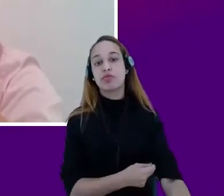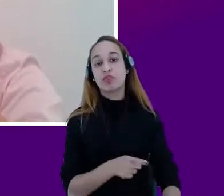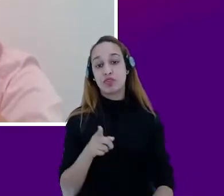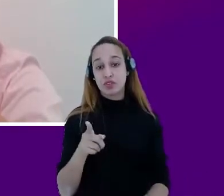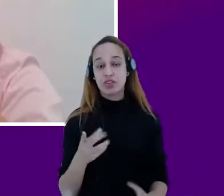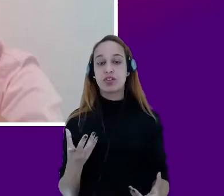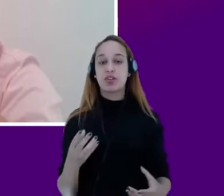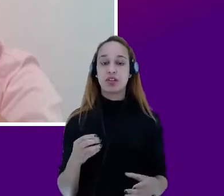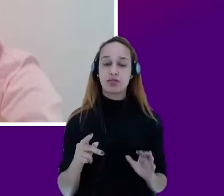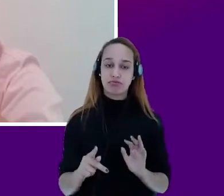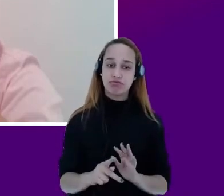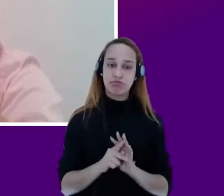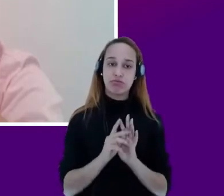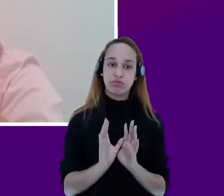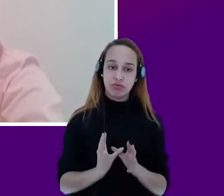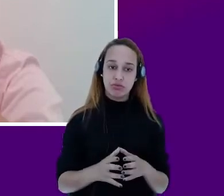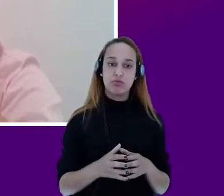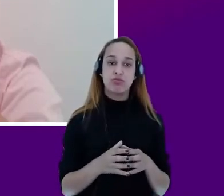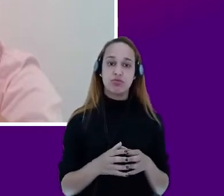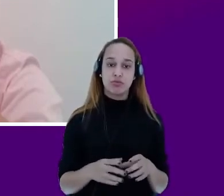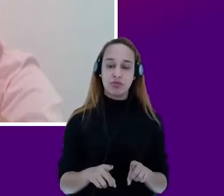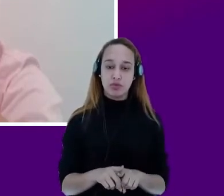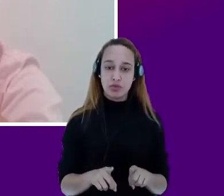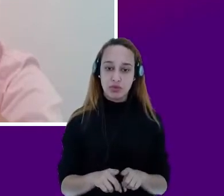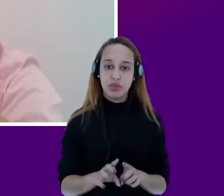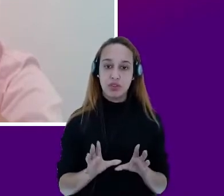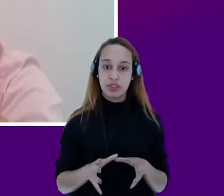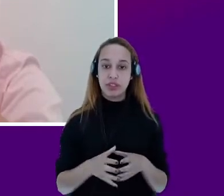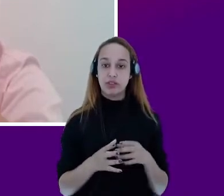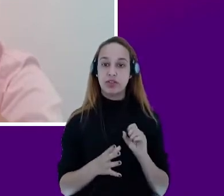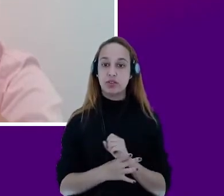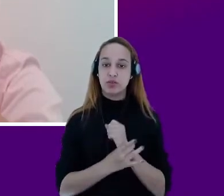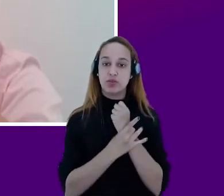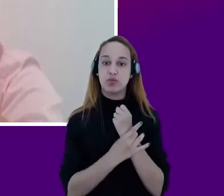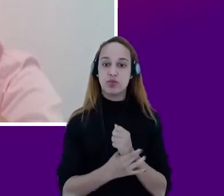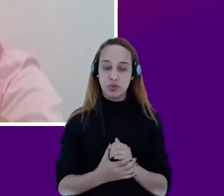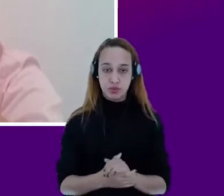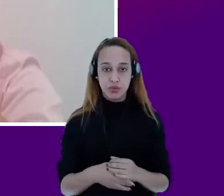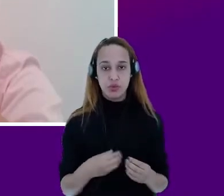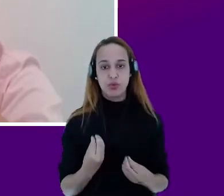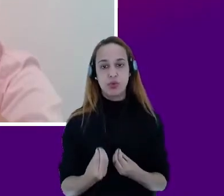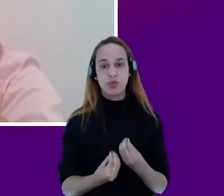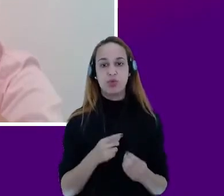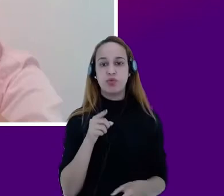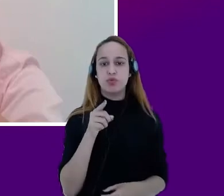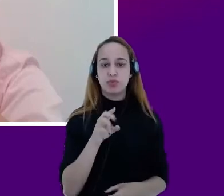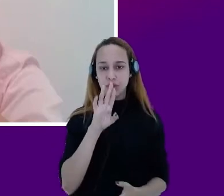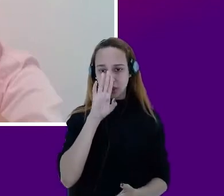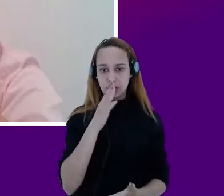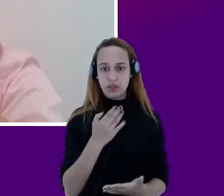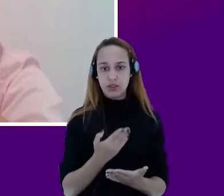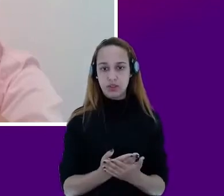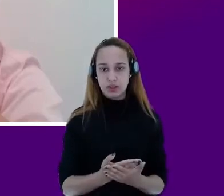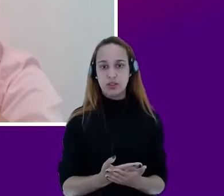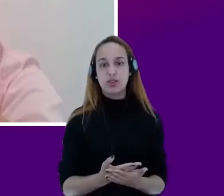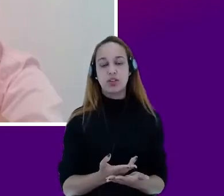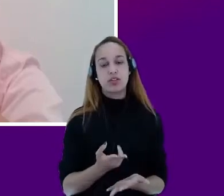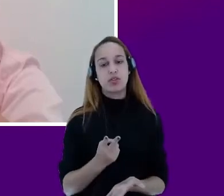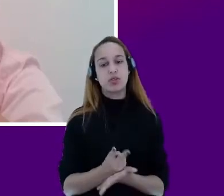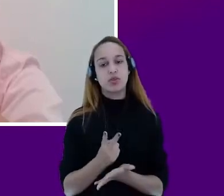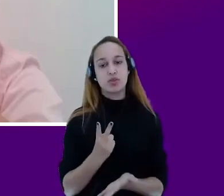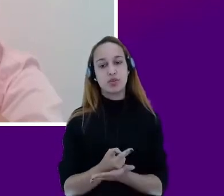grupo e também dentro de uma seguradora, como você acredita que o mercado vai continuar